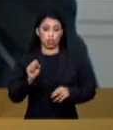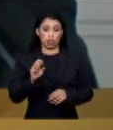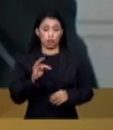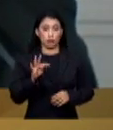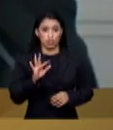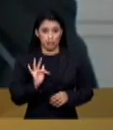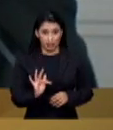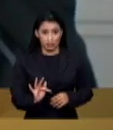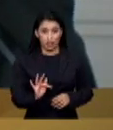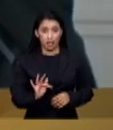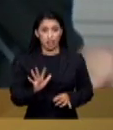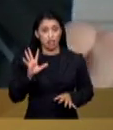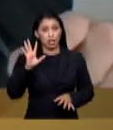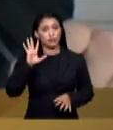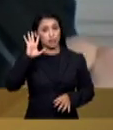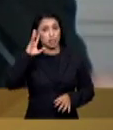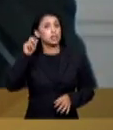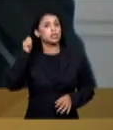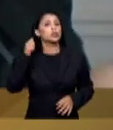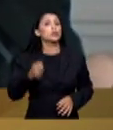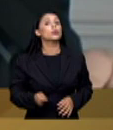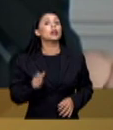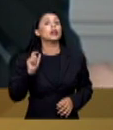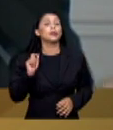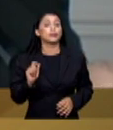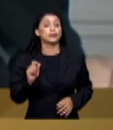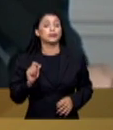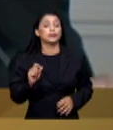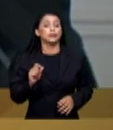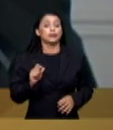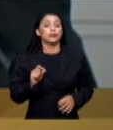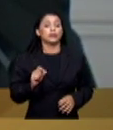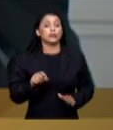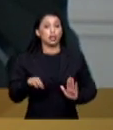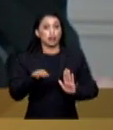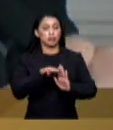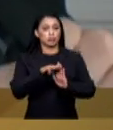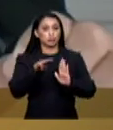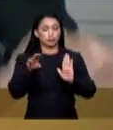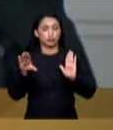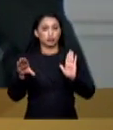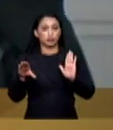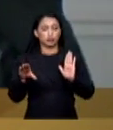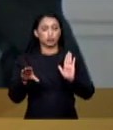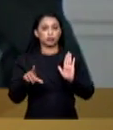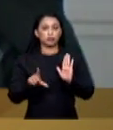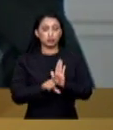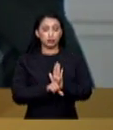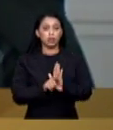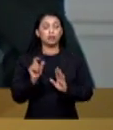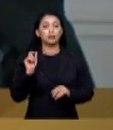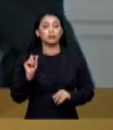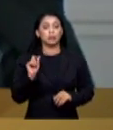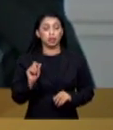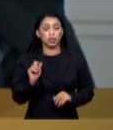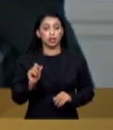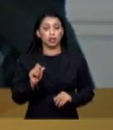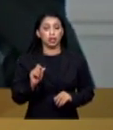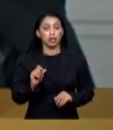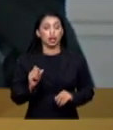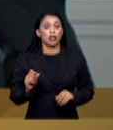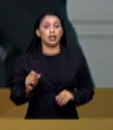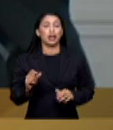expressamente concluiu que a vedação à concessão de liminares, abre aspas, obstrui o serviço